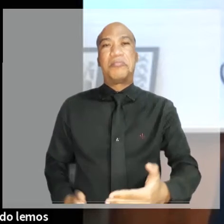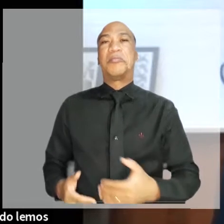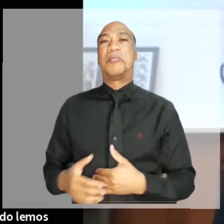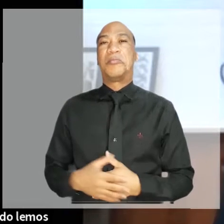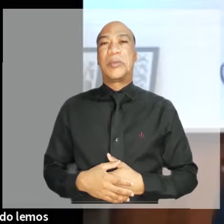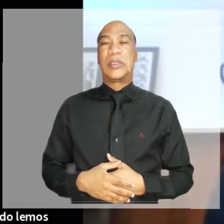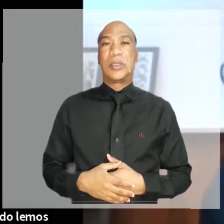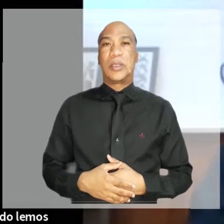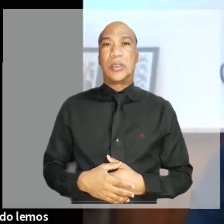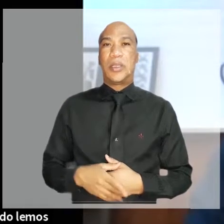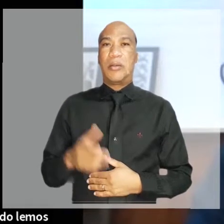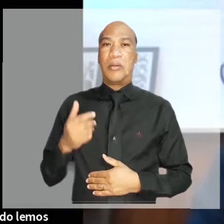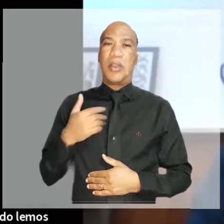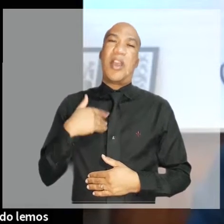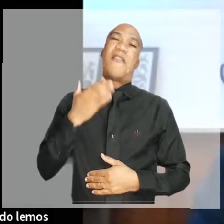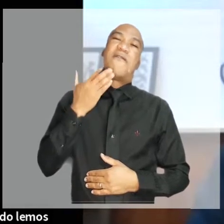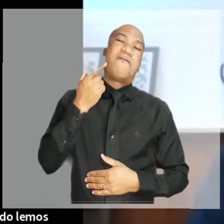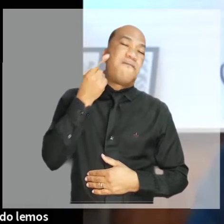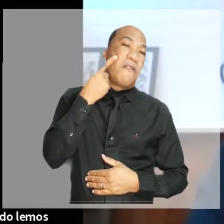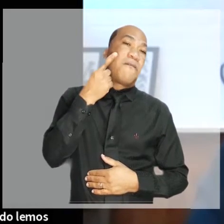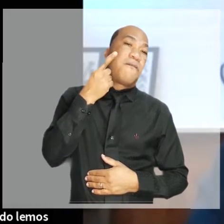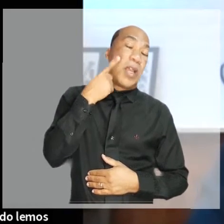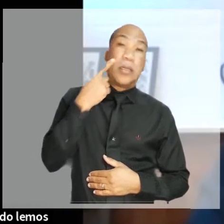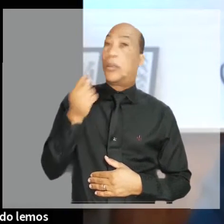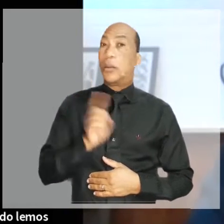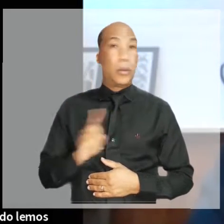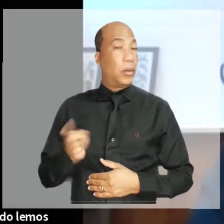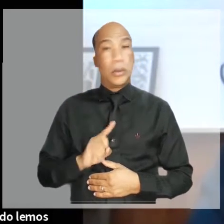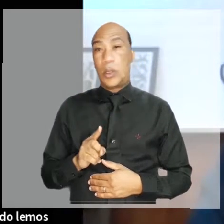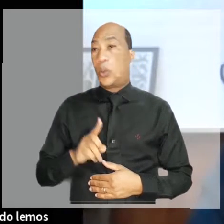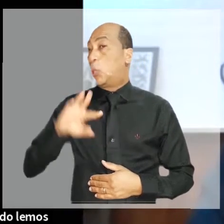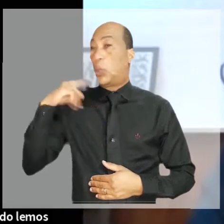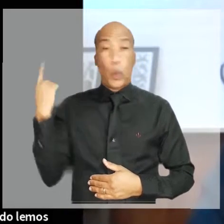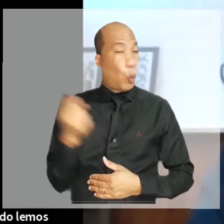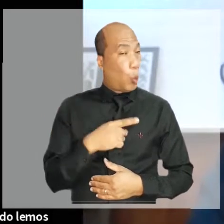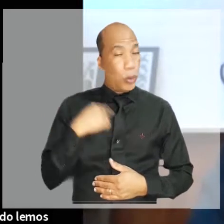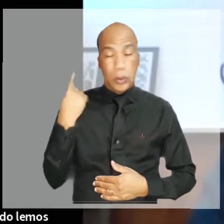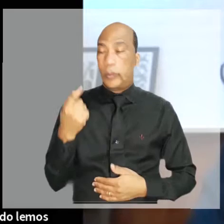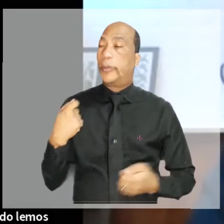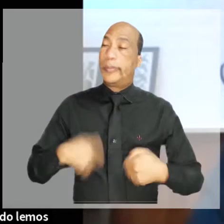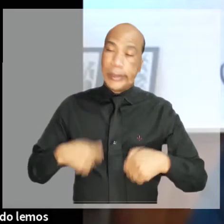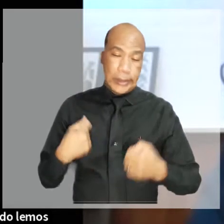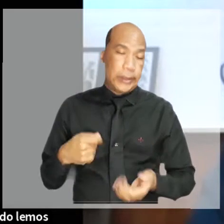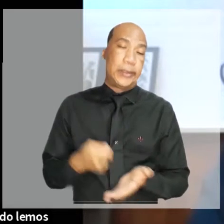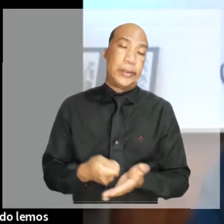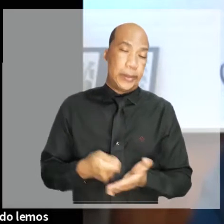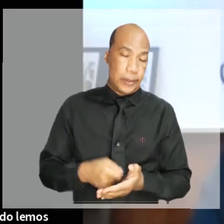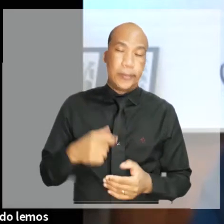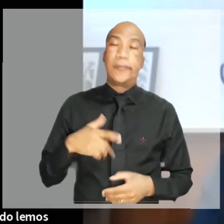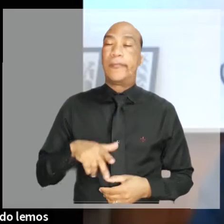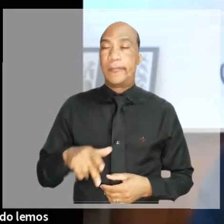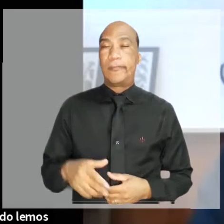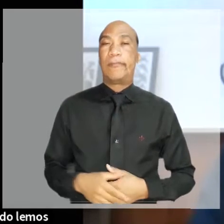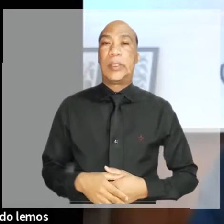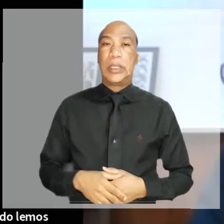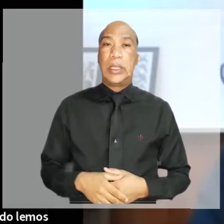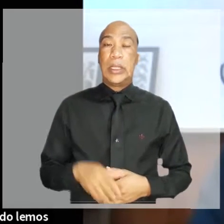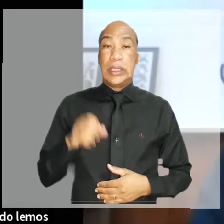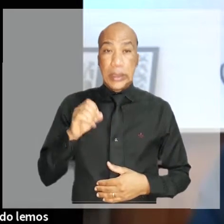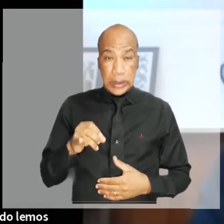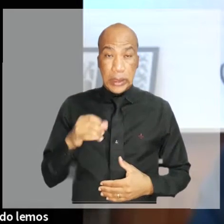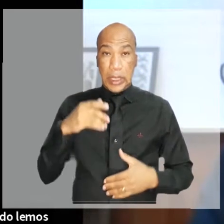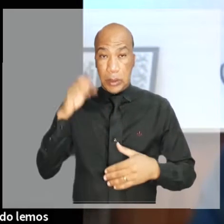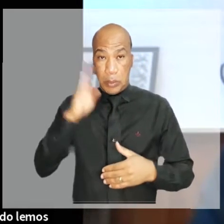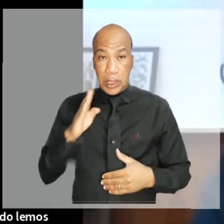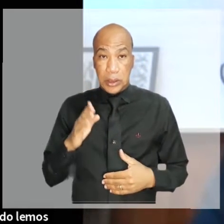mais facultativo, né? Todo mundo vai ter que fazer, e se a gente não fizer no Brasil, a gente pode ficar para